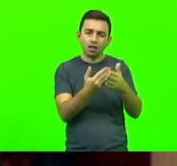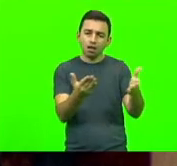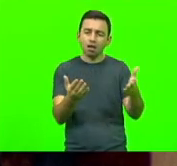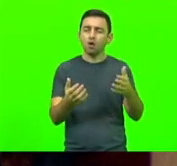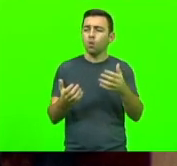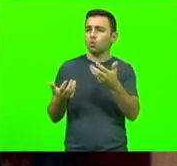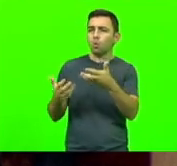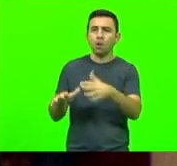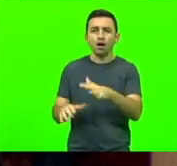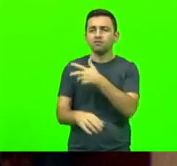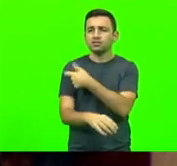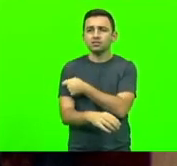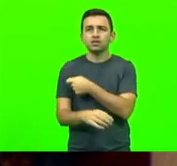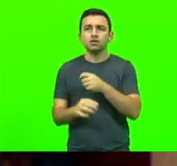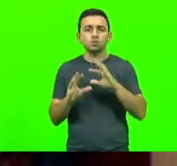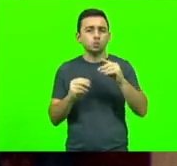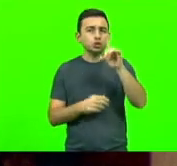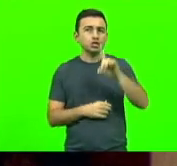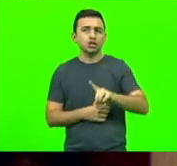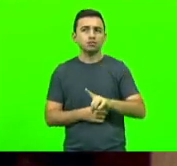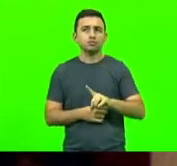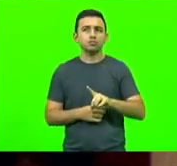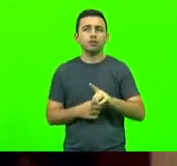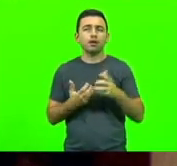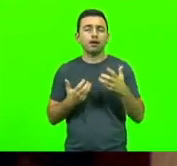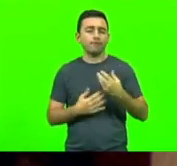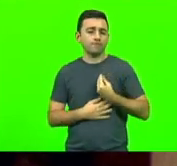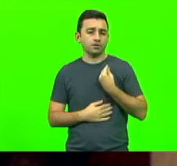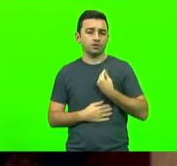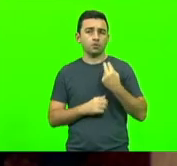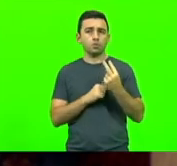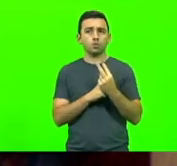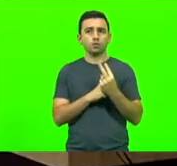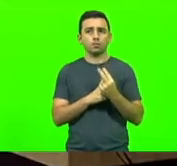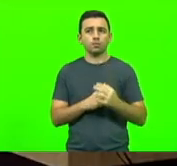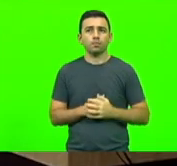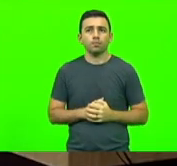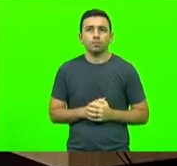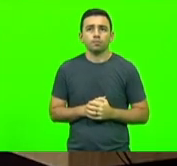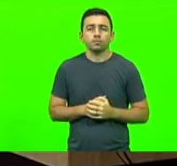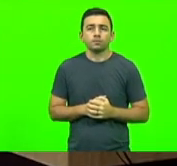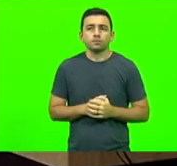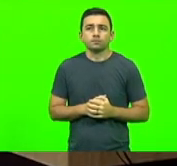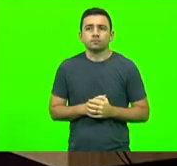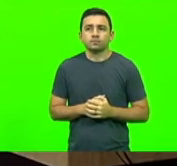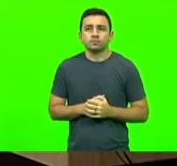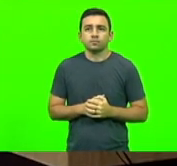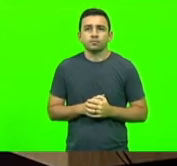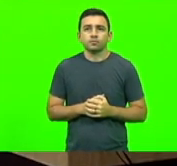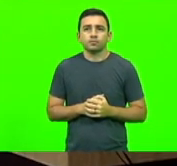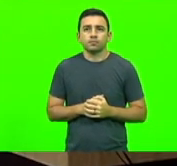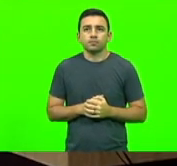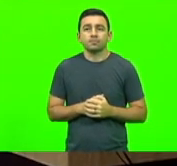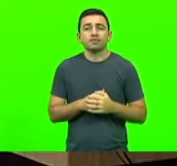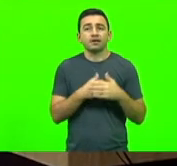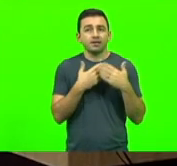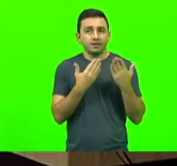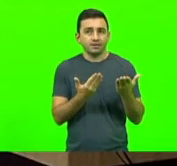e aqueles que têm o direito de preservar as suas vidas. Obrigada, deputada. Obrigada,